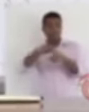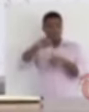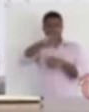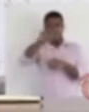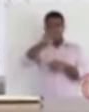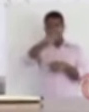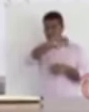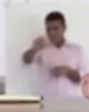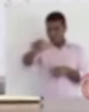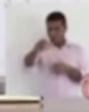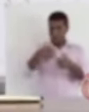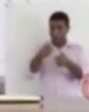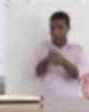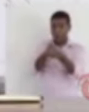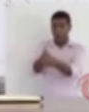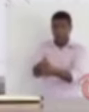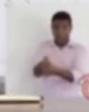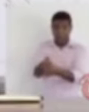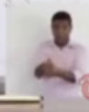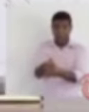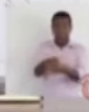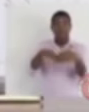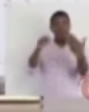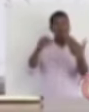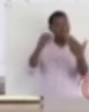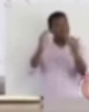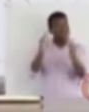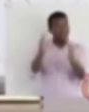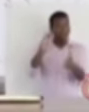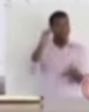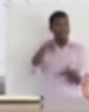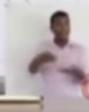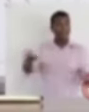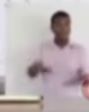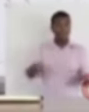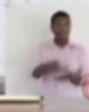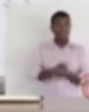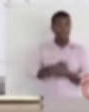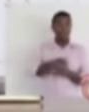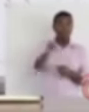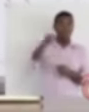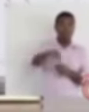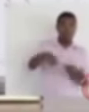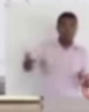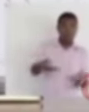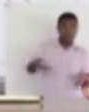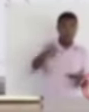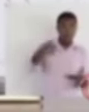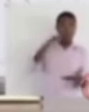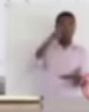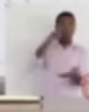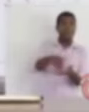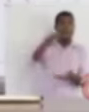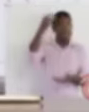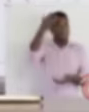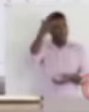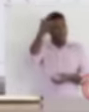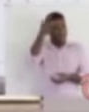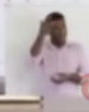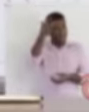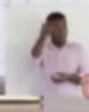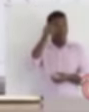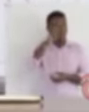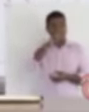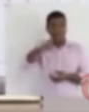então é provável que de hoje para amanhã nós venhamos a consolidar esses copos de diferença então deve